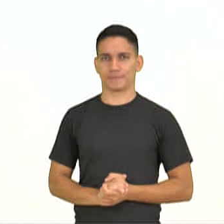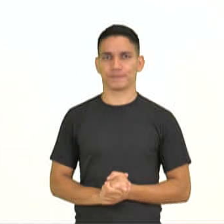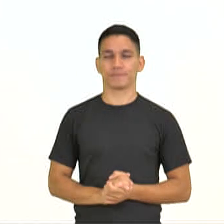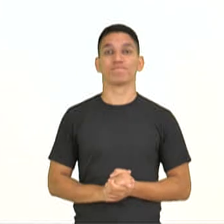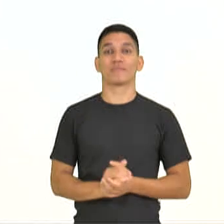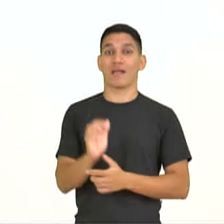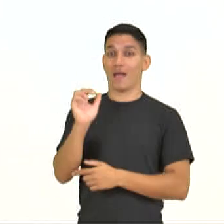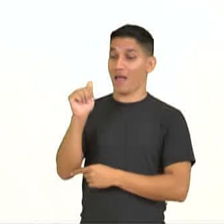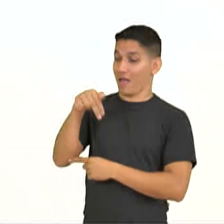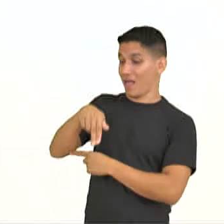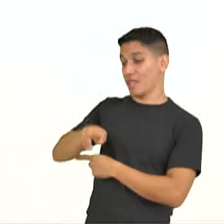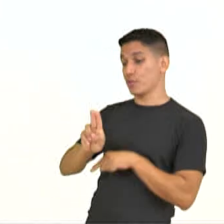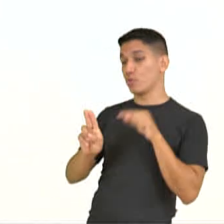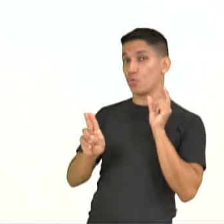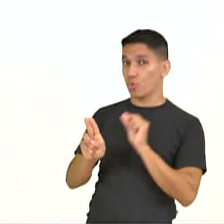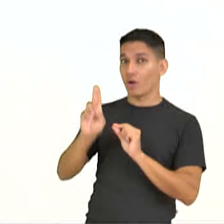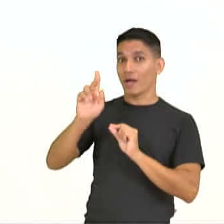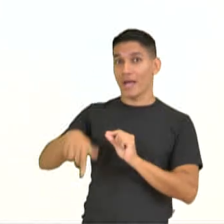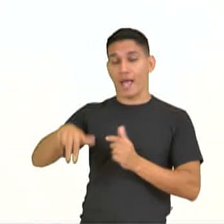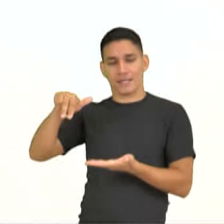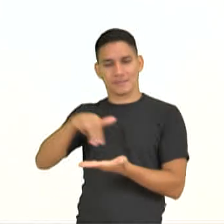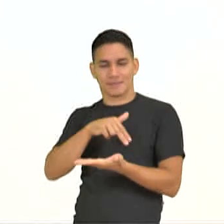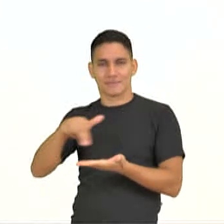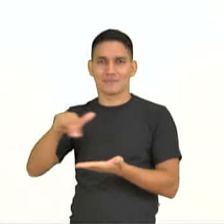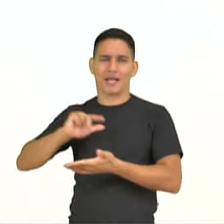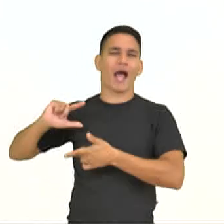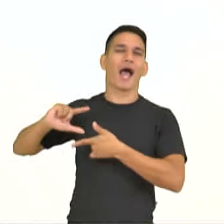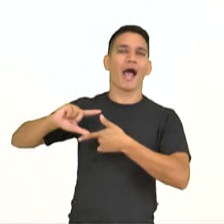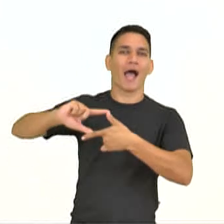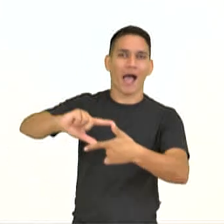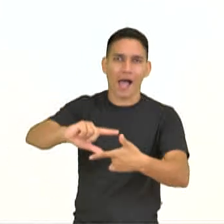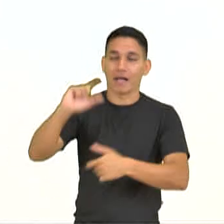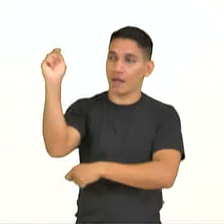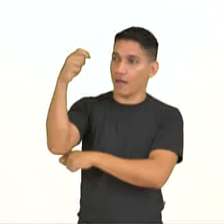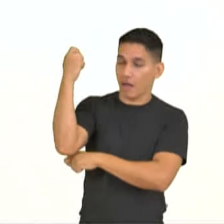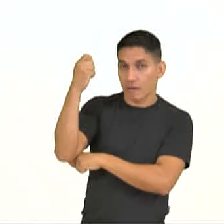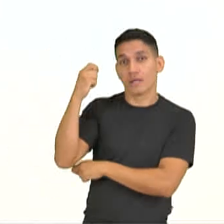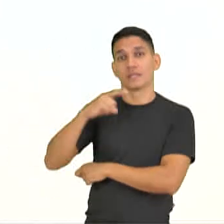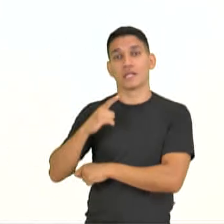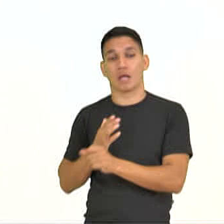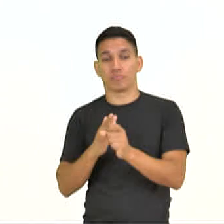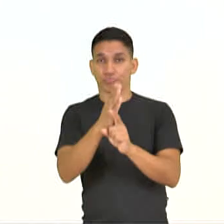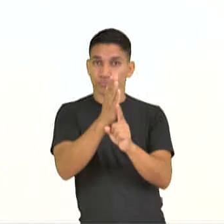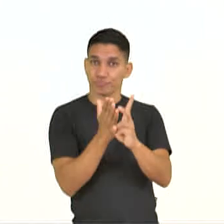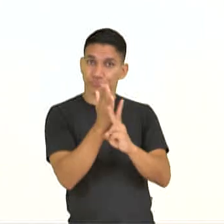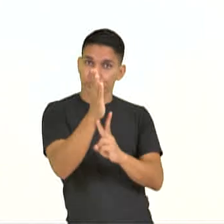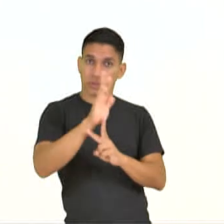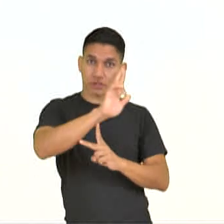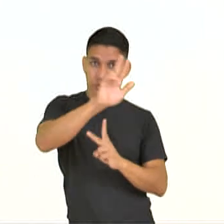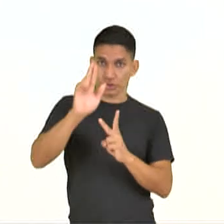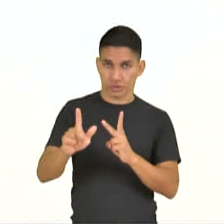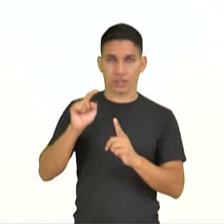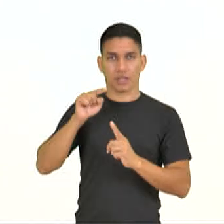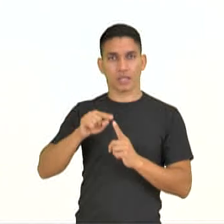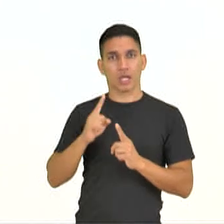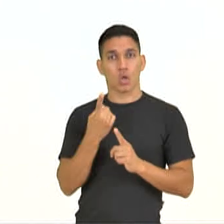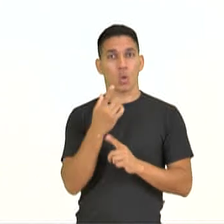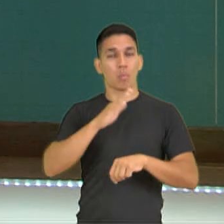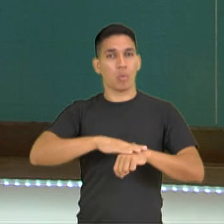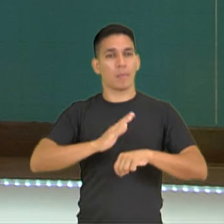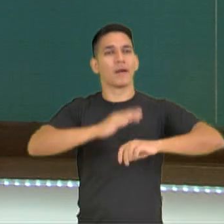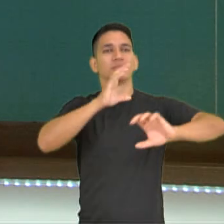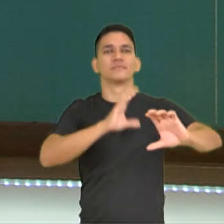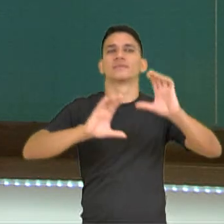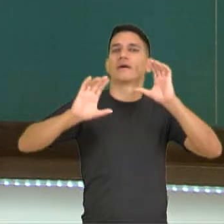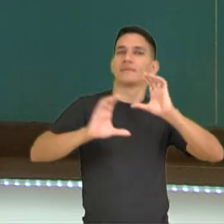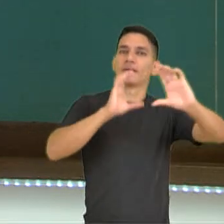anu é uma das danças da gaúcha tradicionais. Ele apresenta duas partes distintas, uma parte para ser